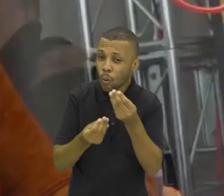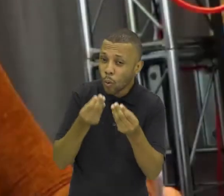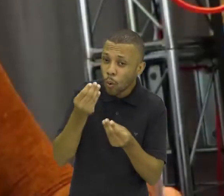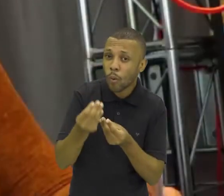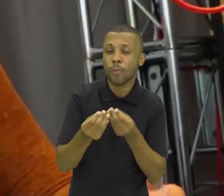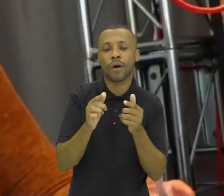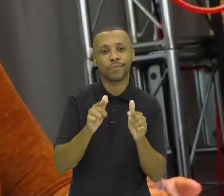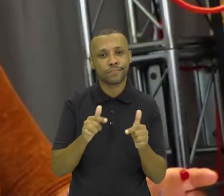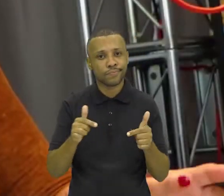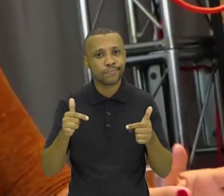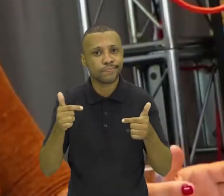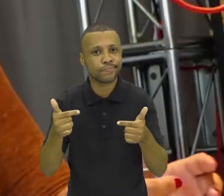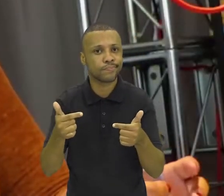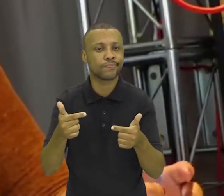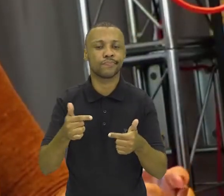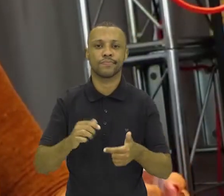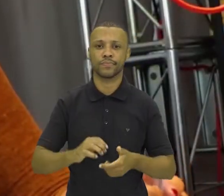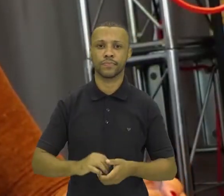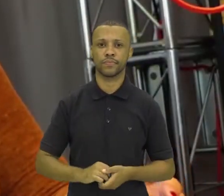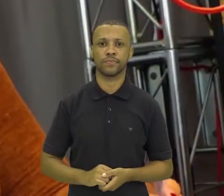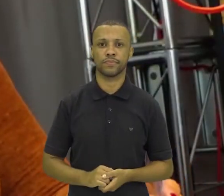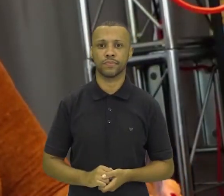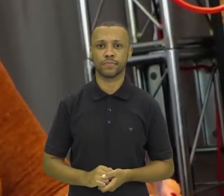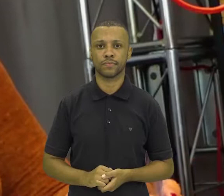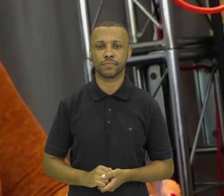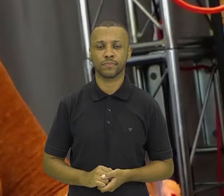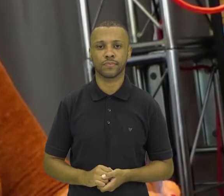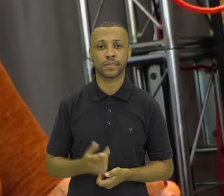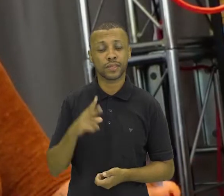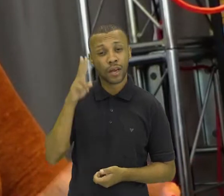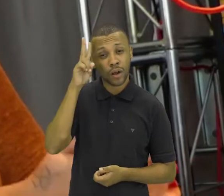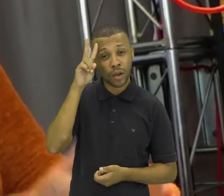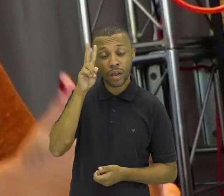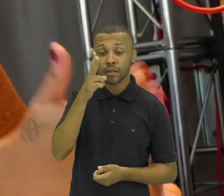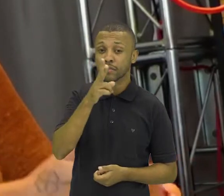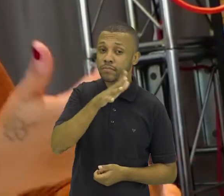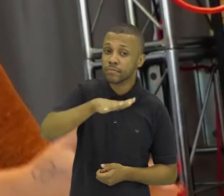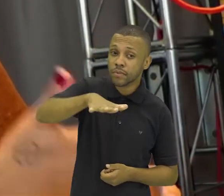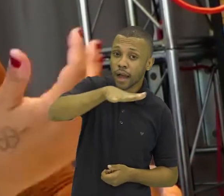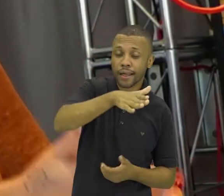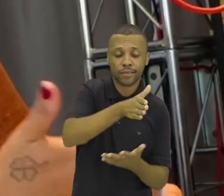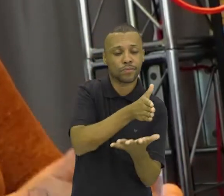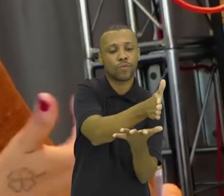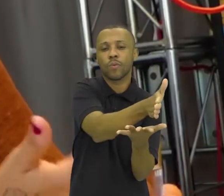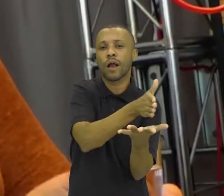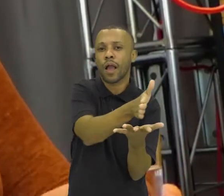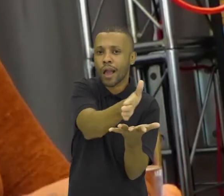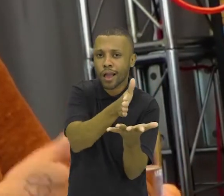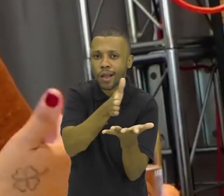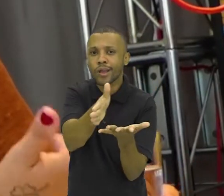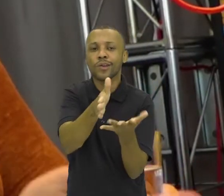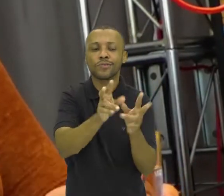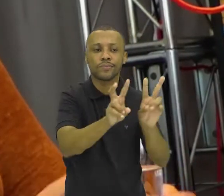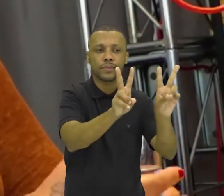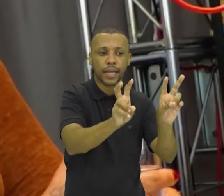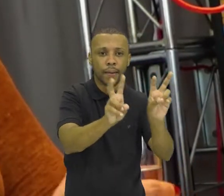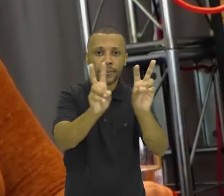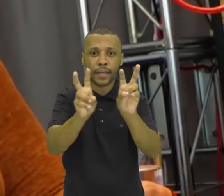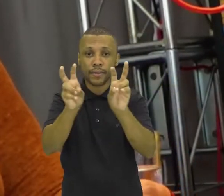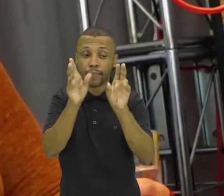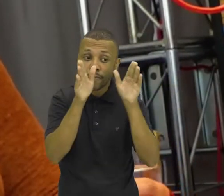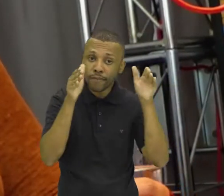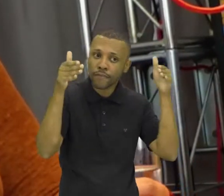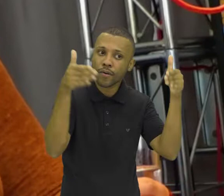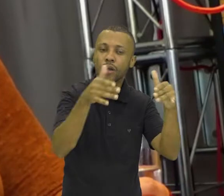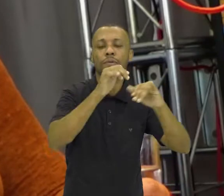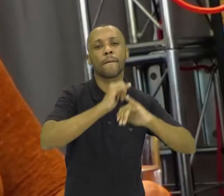vista, bem visualizada, né? Bem Sim. Pública. Então eu vejo que cada ano eles trazem um tema novo